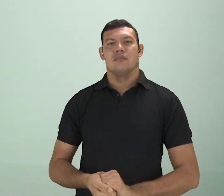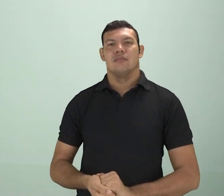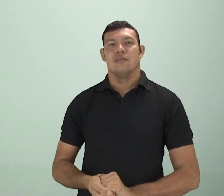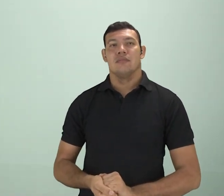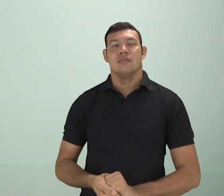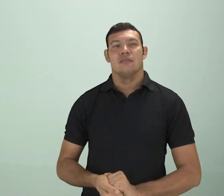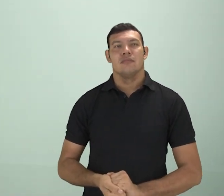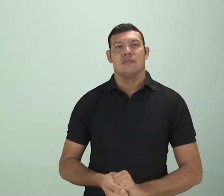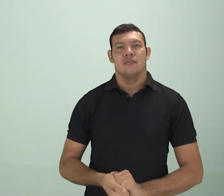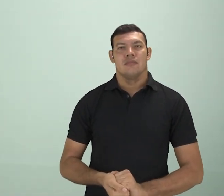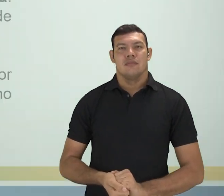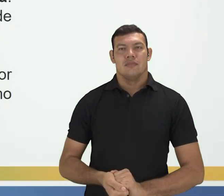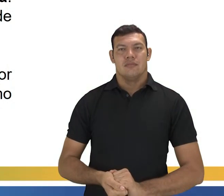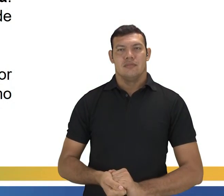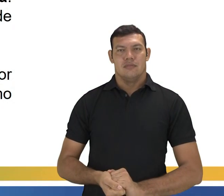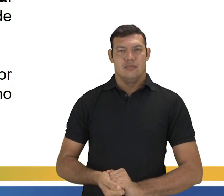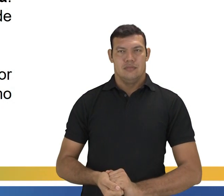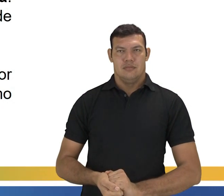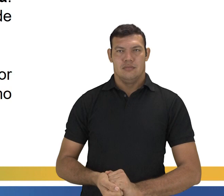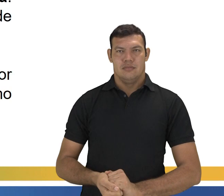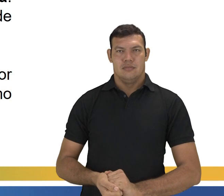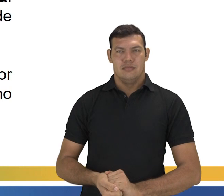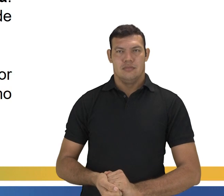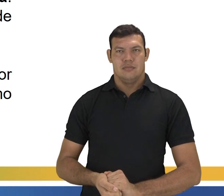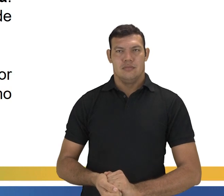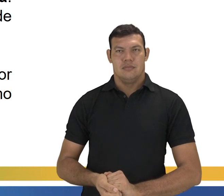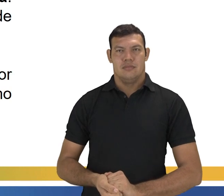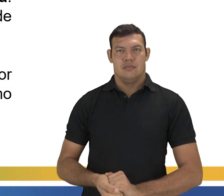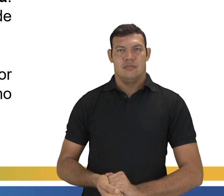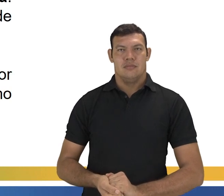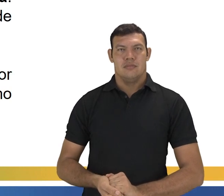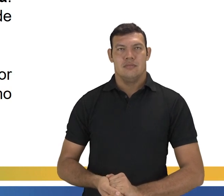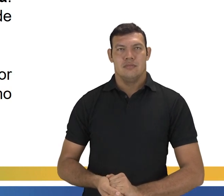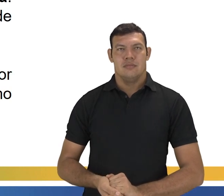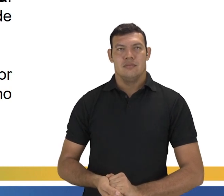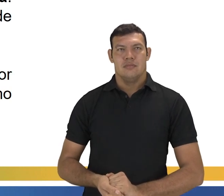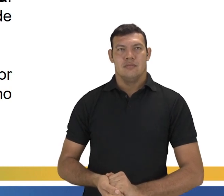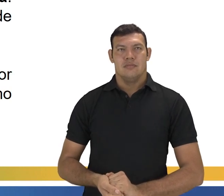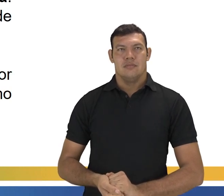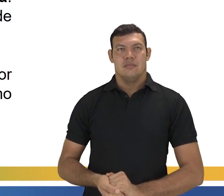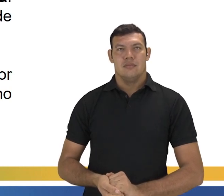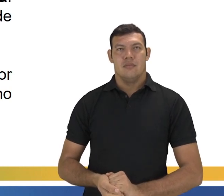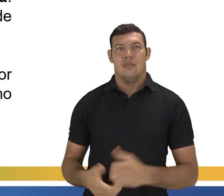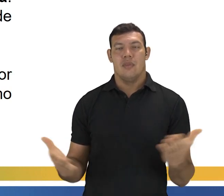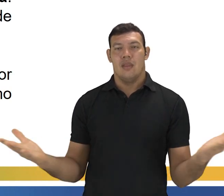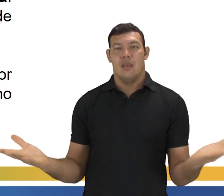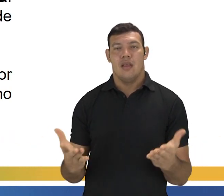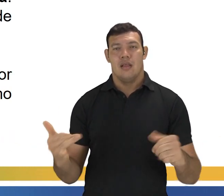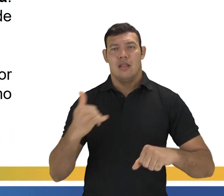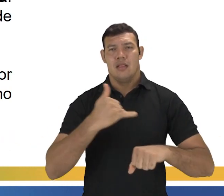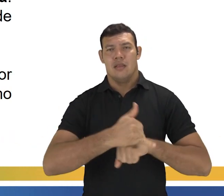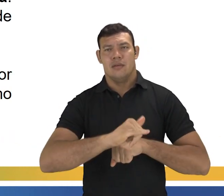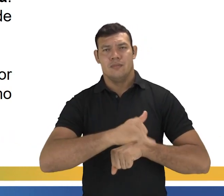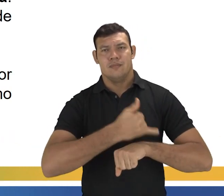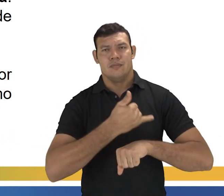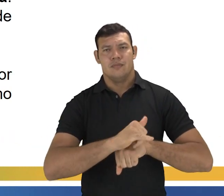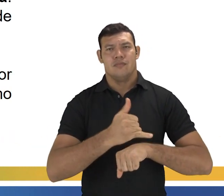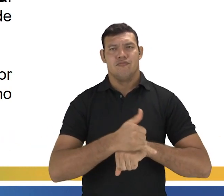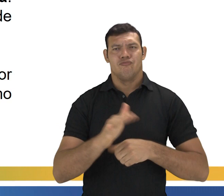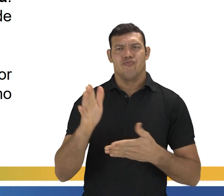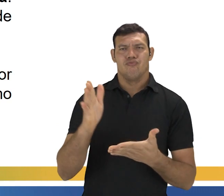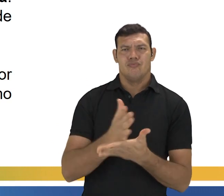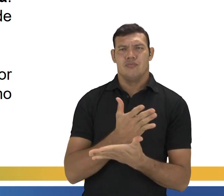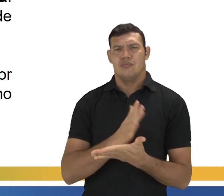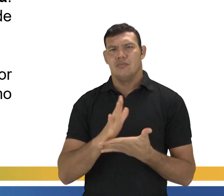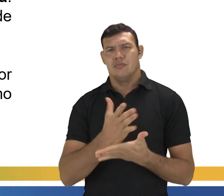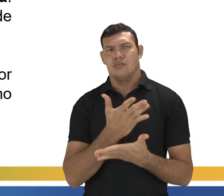Então vamos a algumas estratégias argumentativas que você pode utilizar dentro dos seus parágrafos de desenvolvimento. A primeira delas eu chamo de